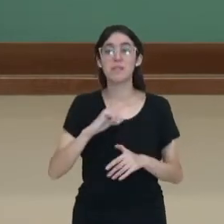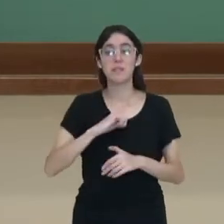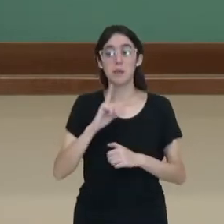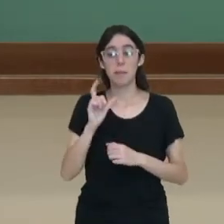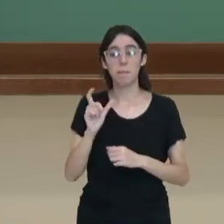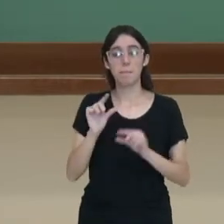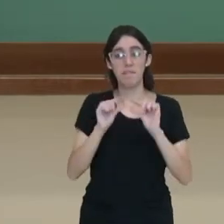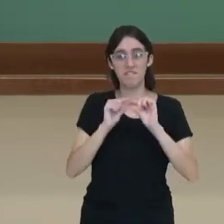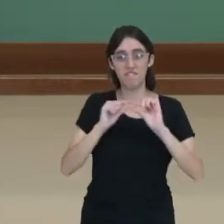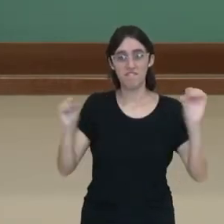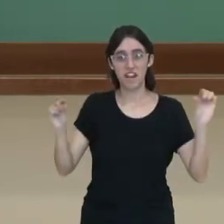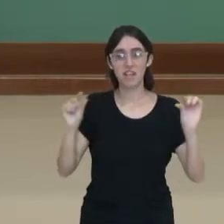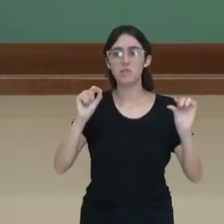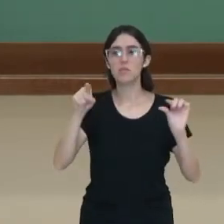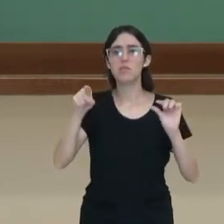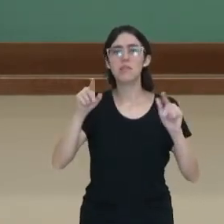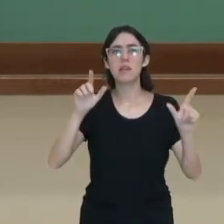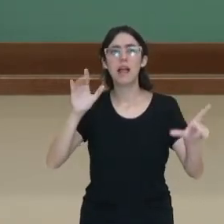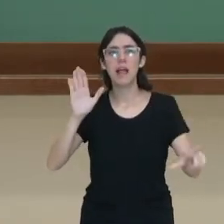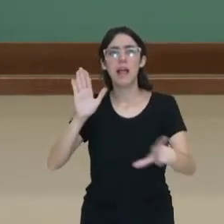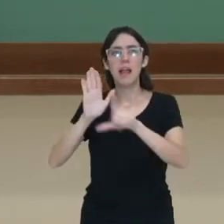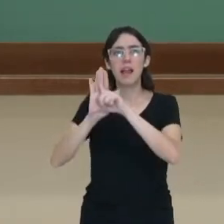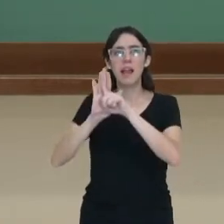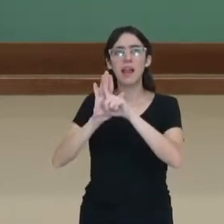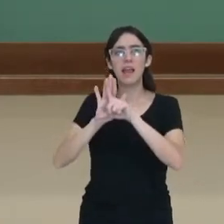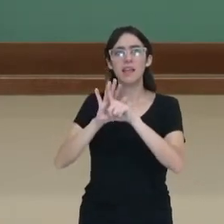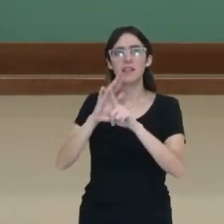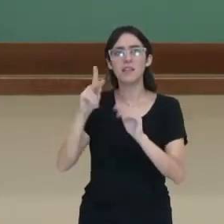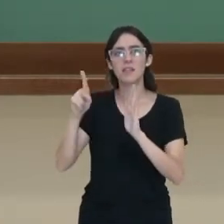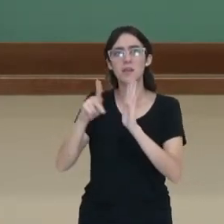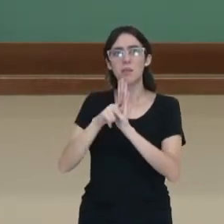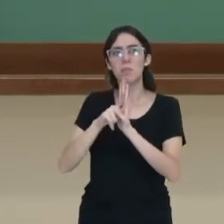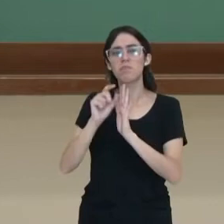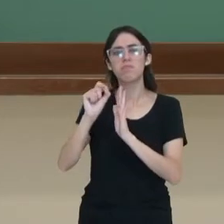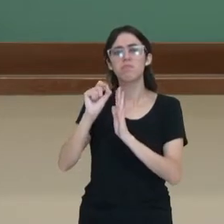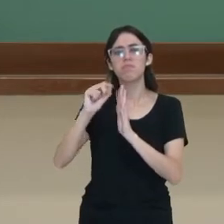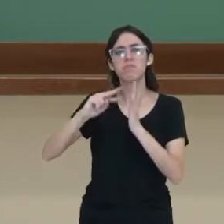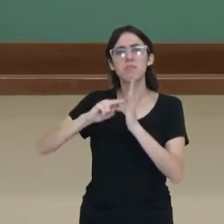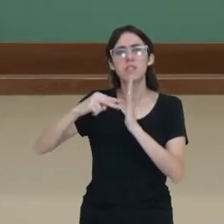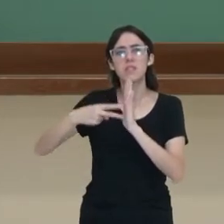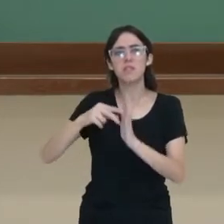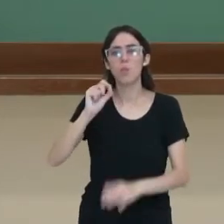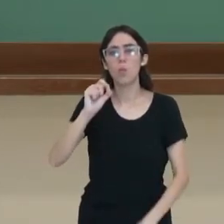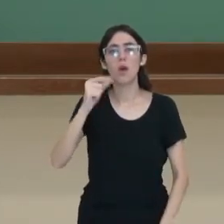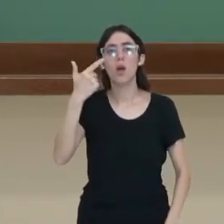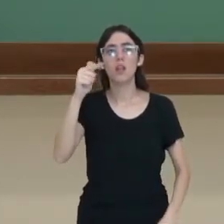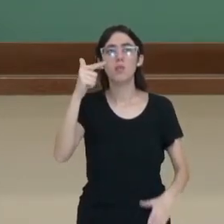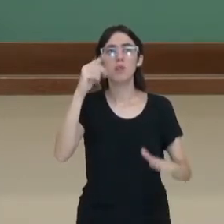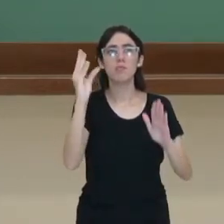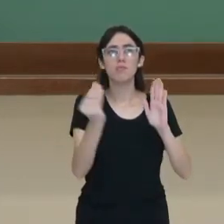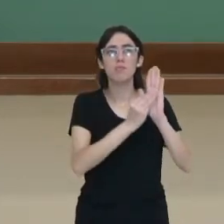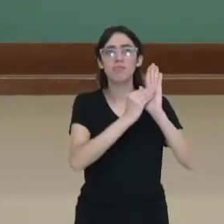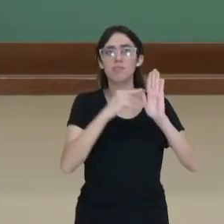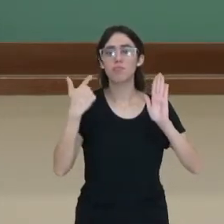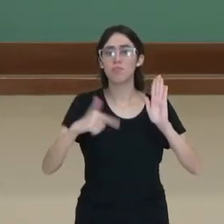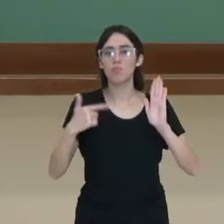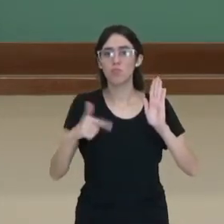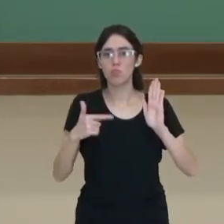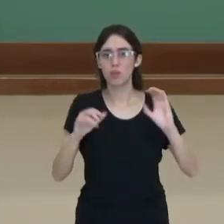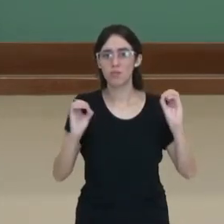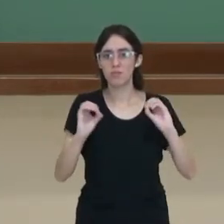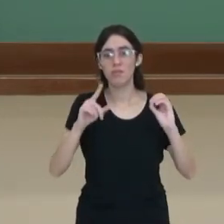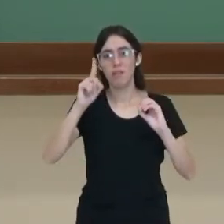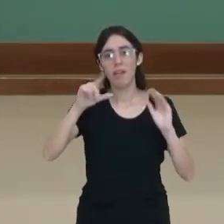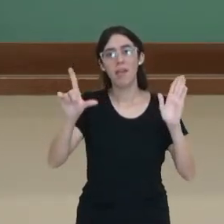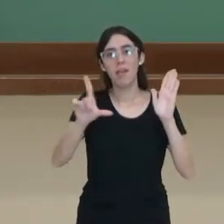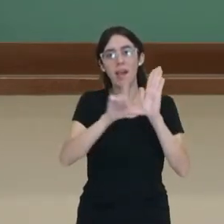frase, essa é uma lei consuetudinária, o que é isso, professor? Que não está escrita. Era passada, as leis